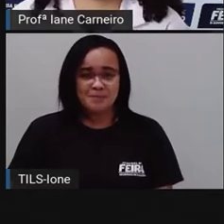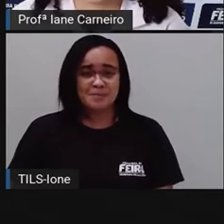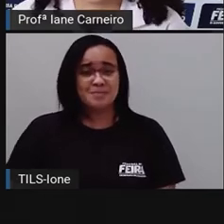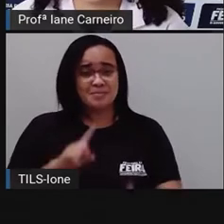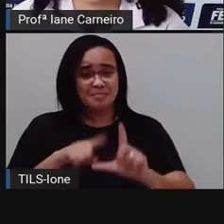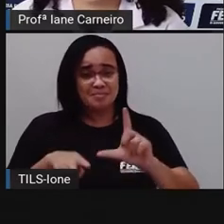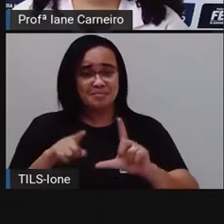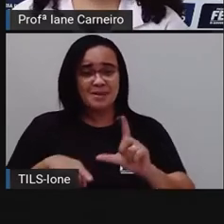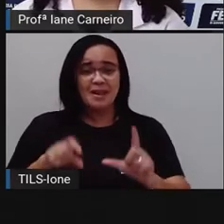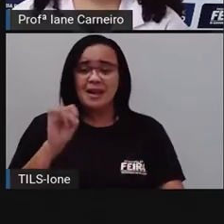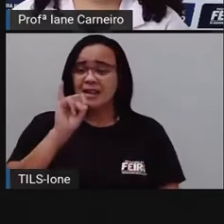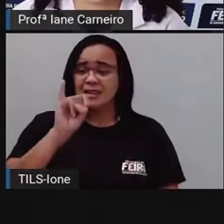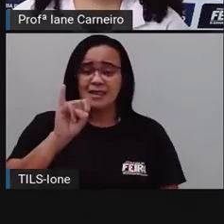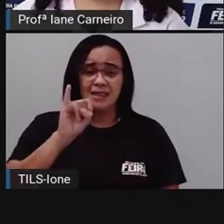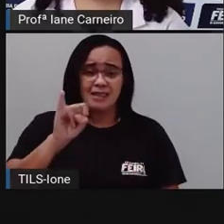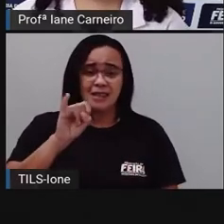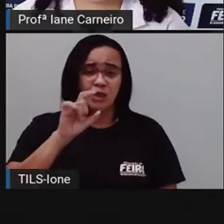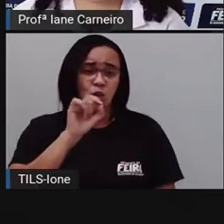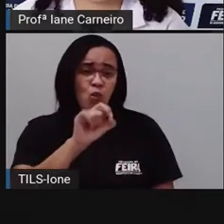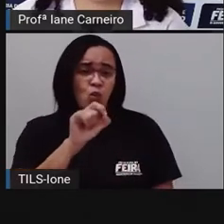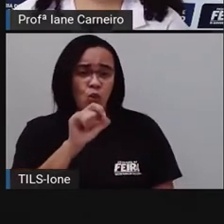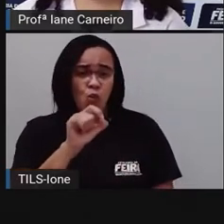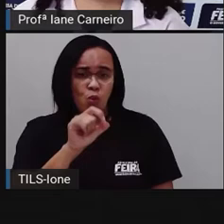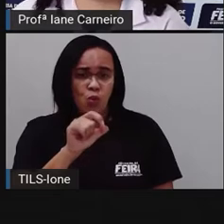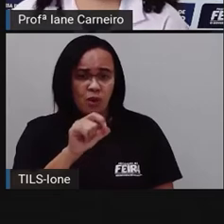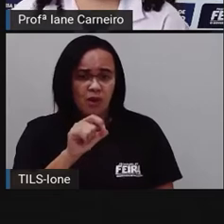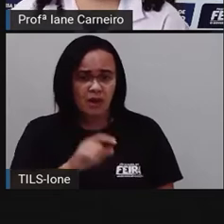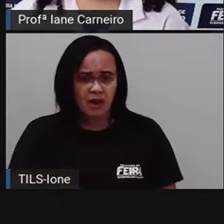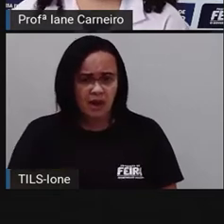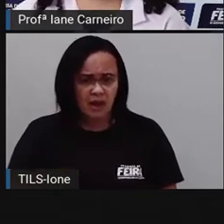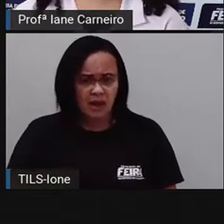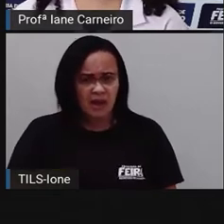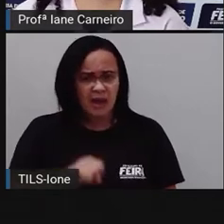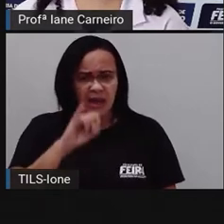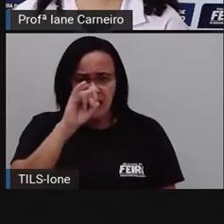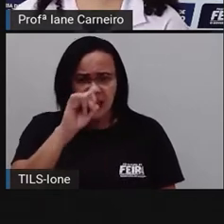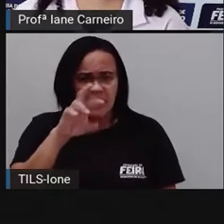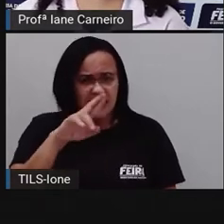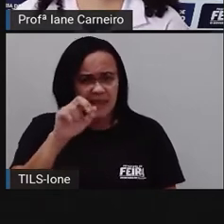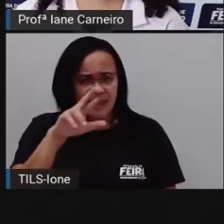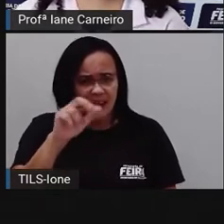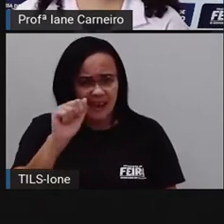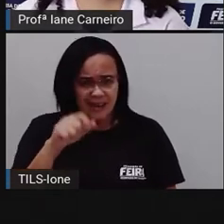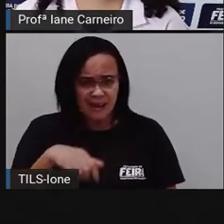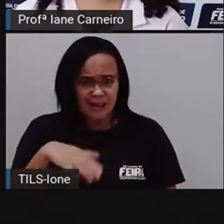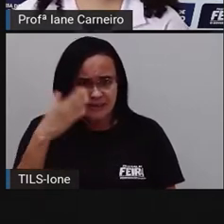Na letra I, tem a Irara, sabia?